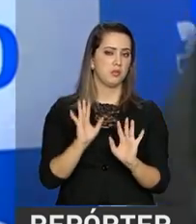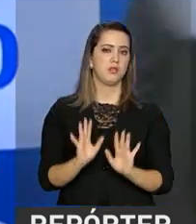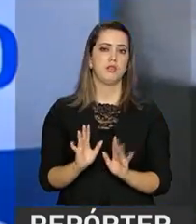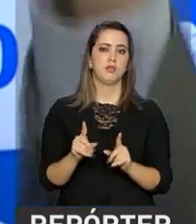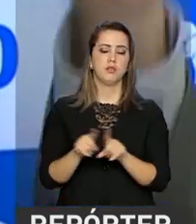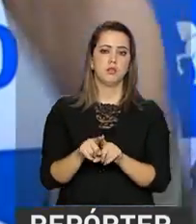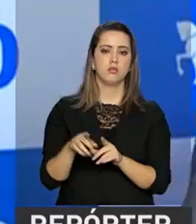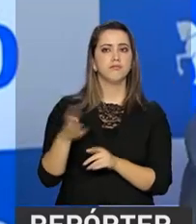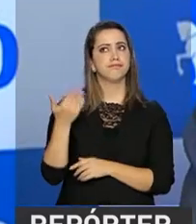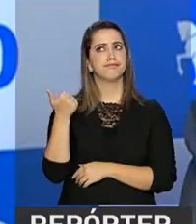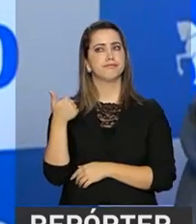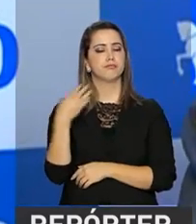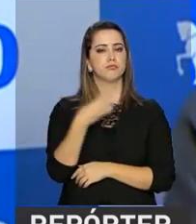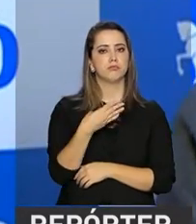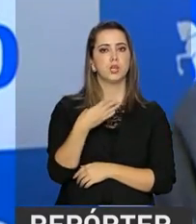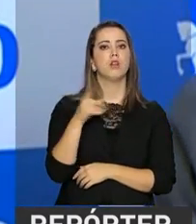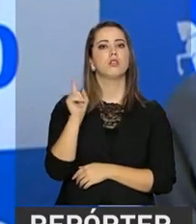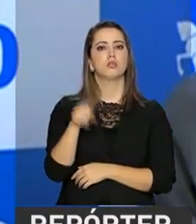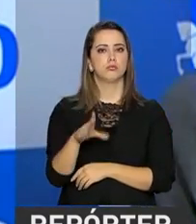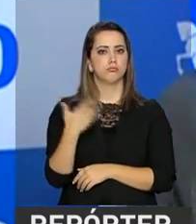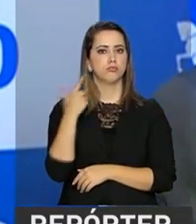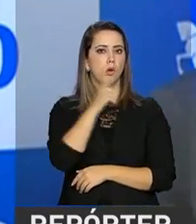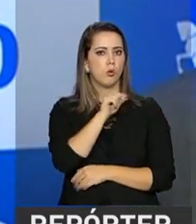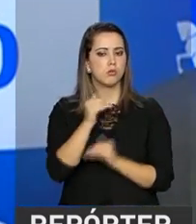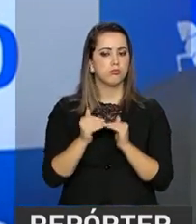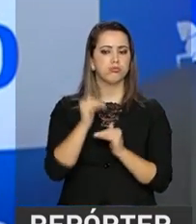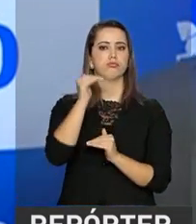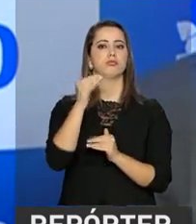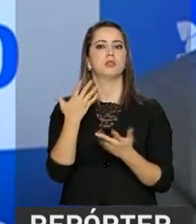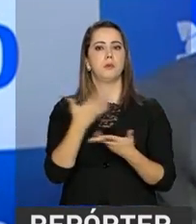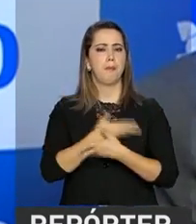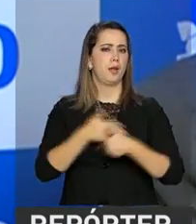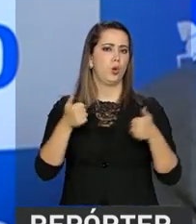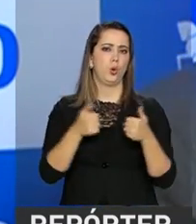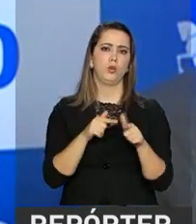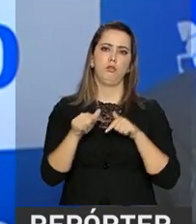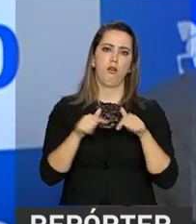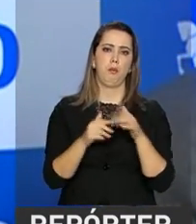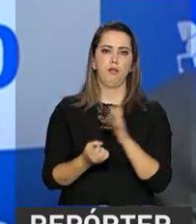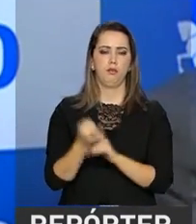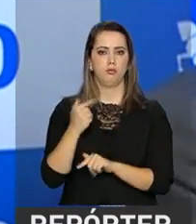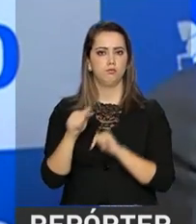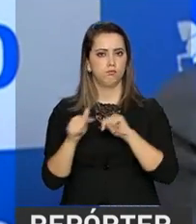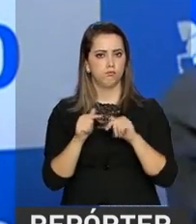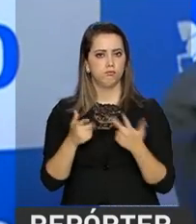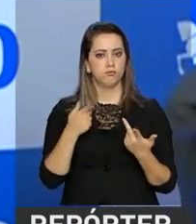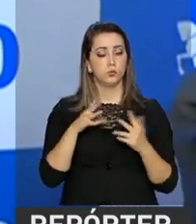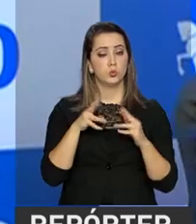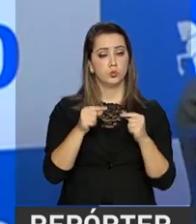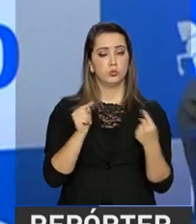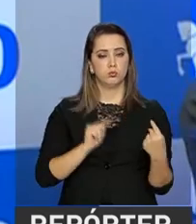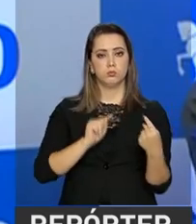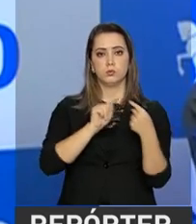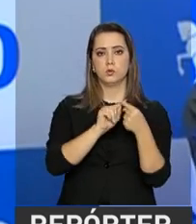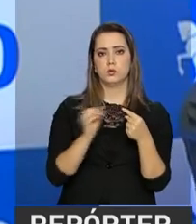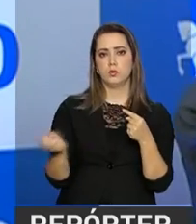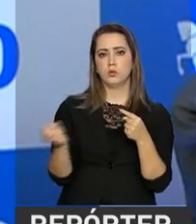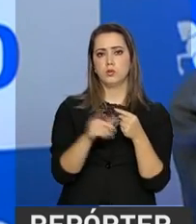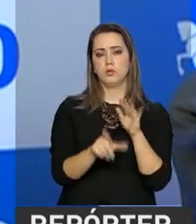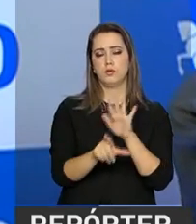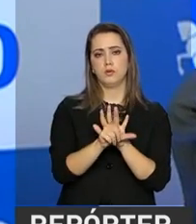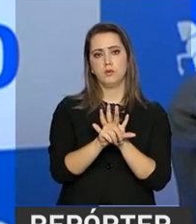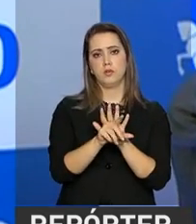fio de 14 que é um ganho o monumental tudo isso tem a ver com esta reforma da previdência